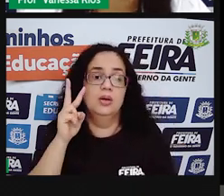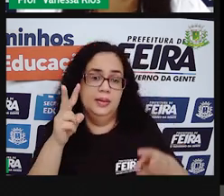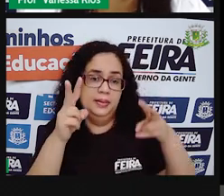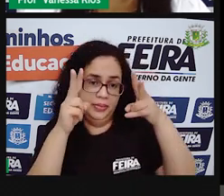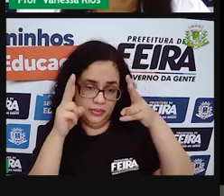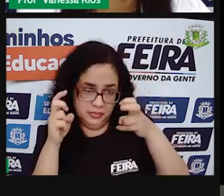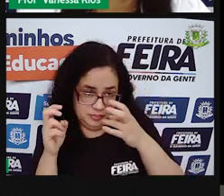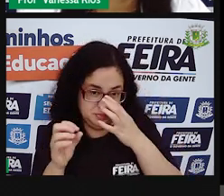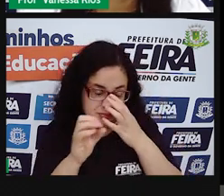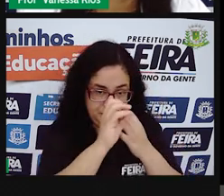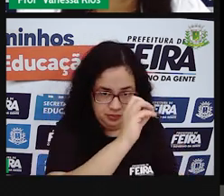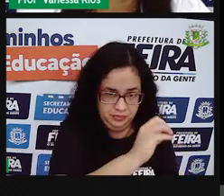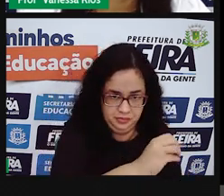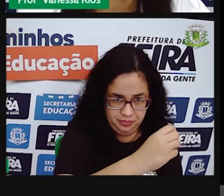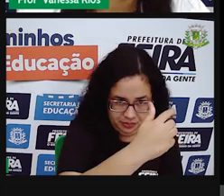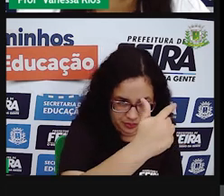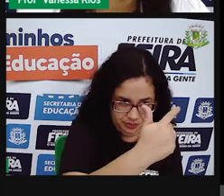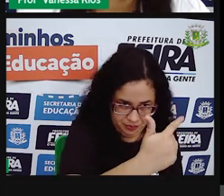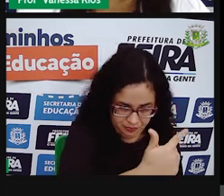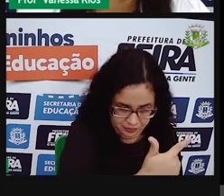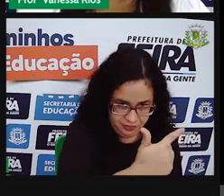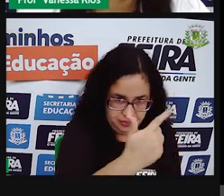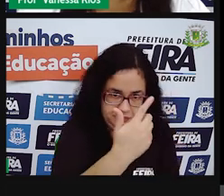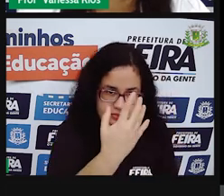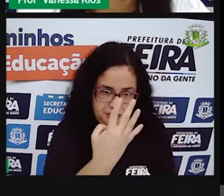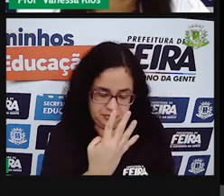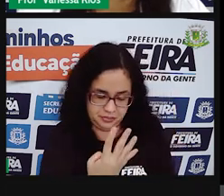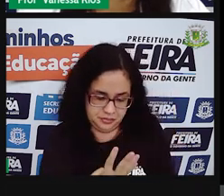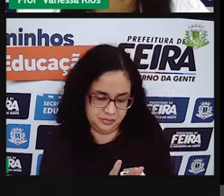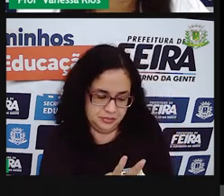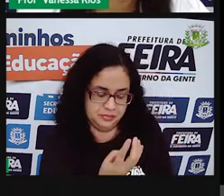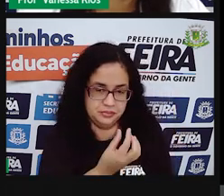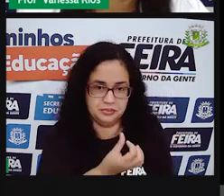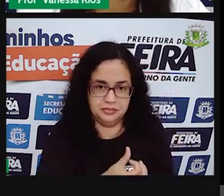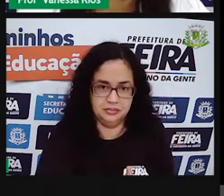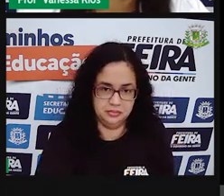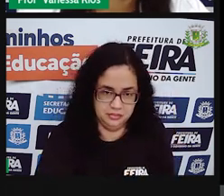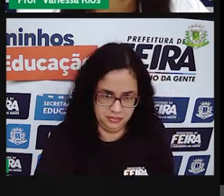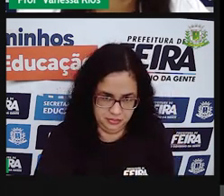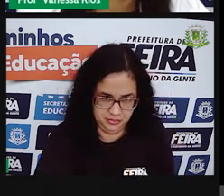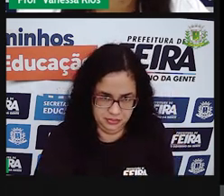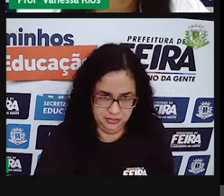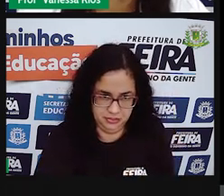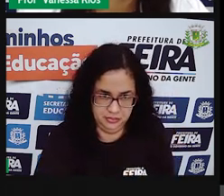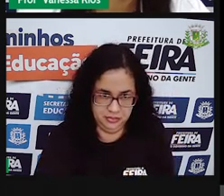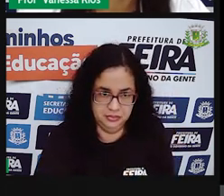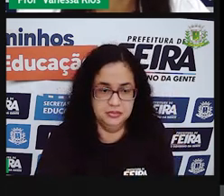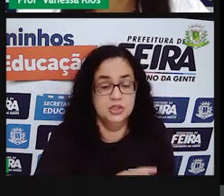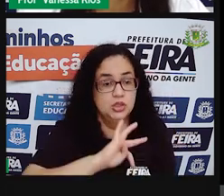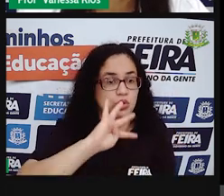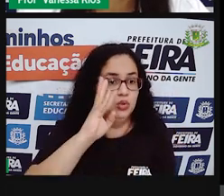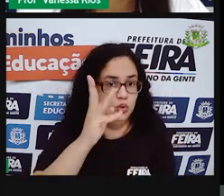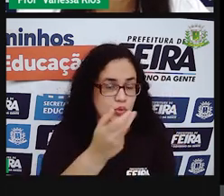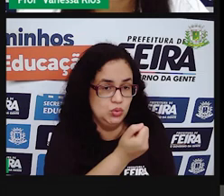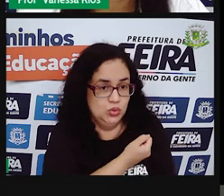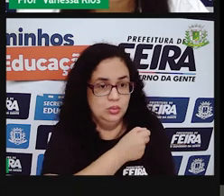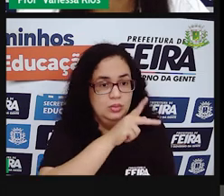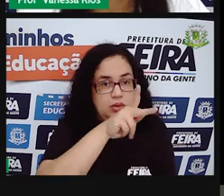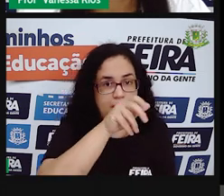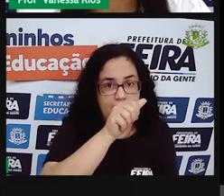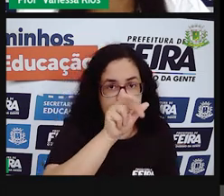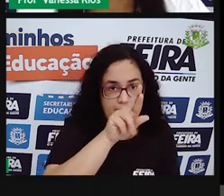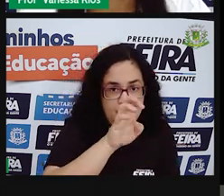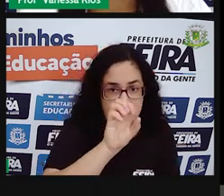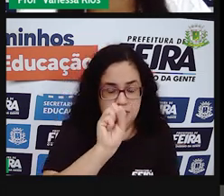Ó, 0, 2, 4, 6. Todos números pares.